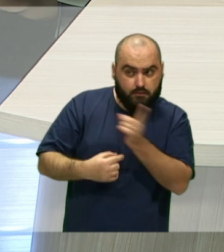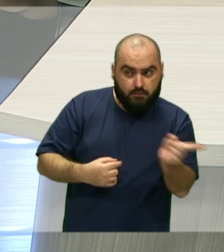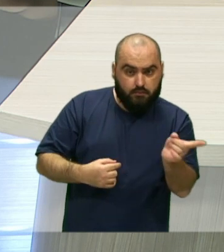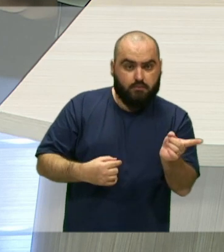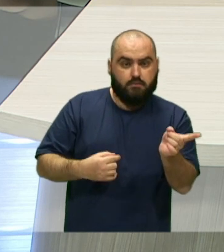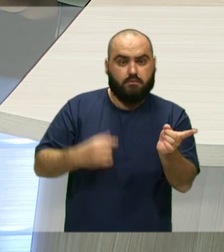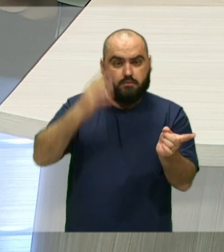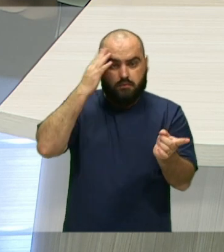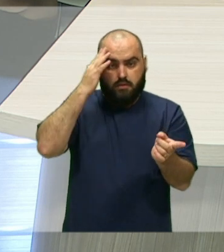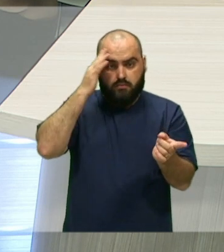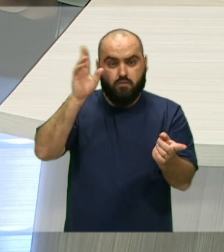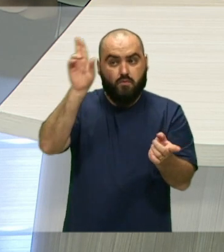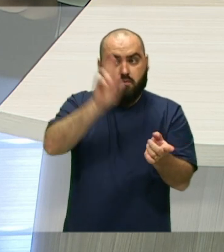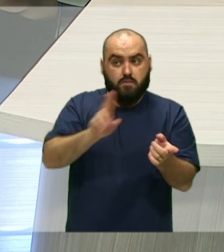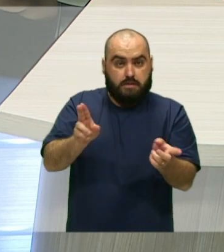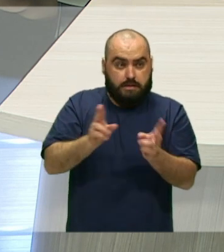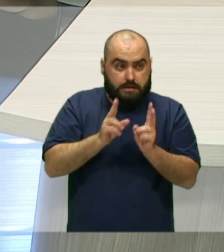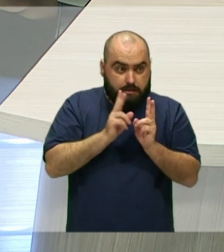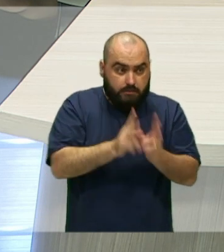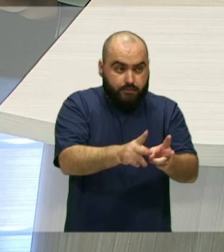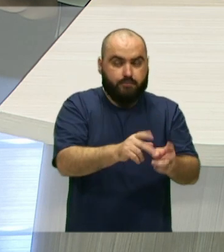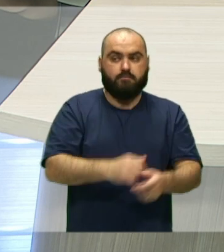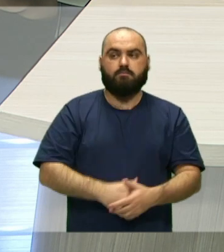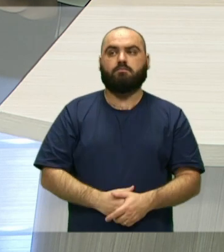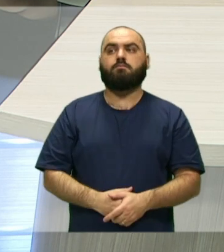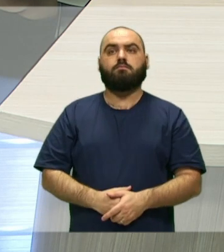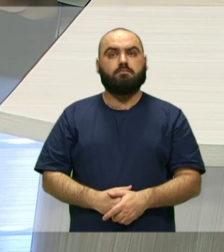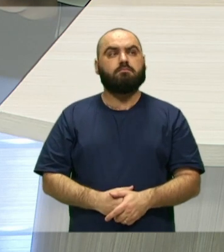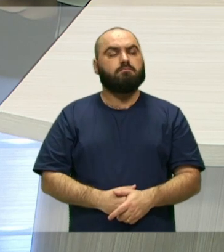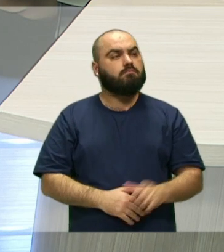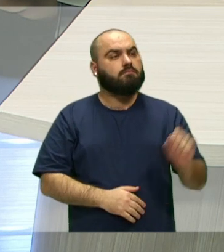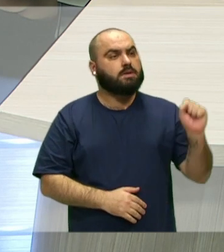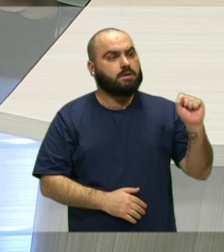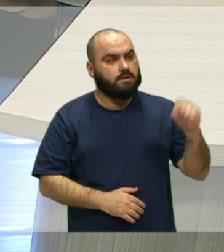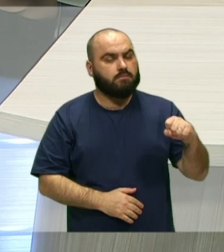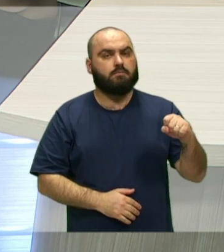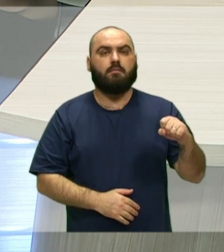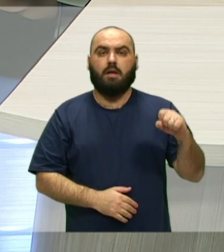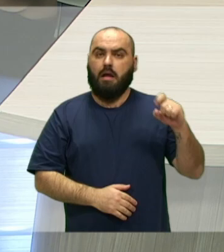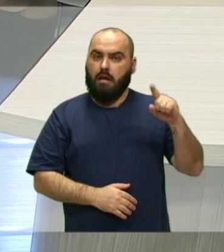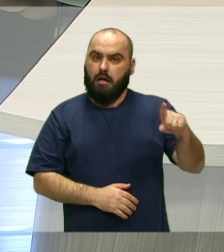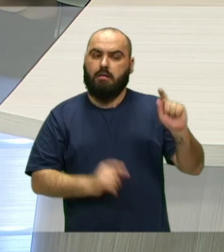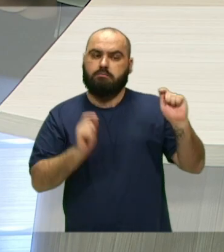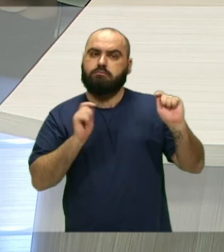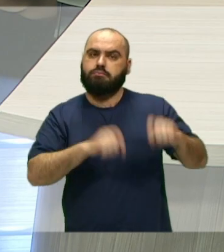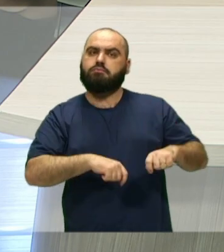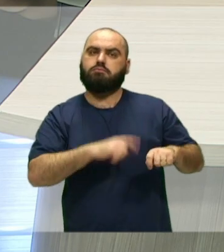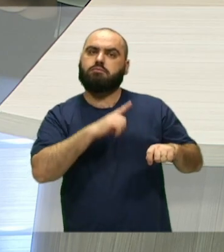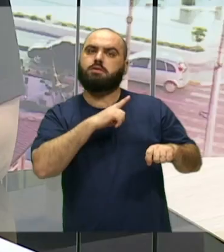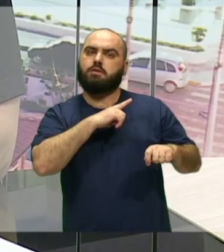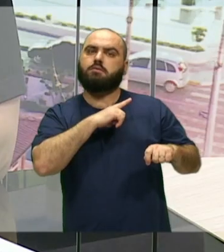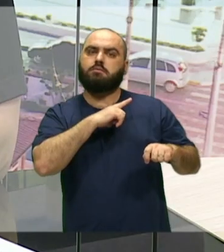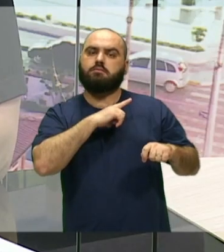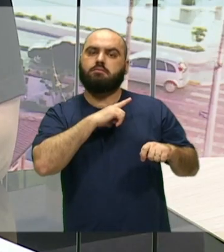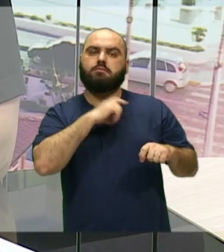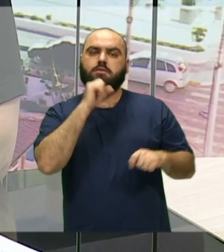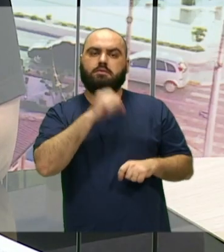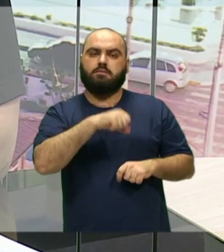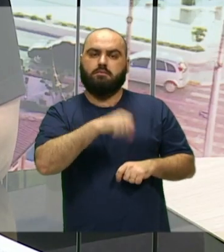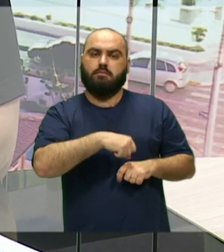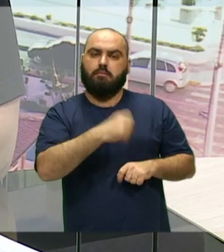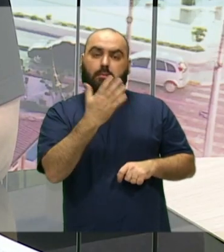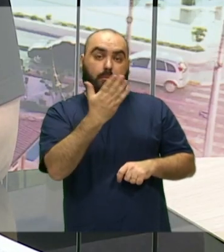permanente que a gente tem aqui no poder legis isso ela também eh elas podem se enquadrar a gente já teve